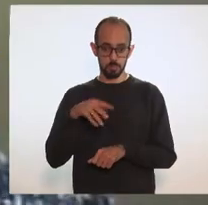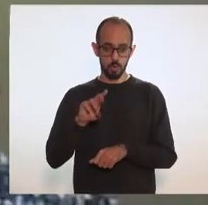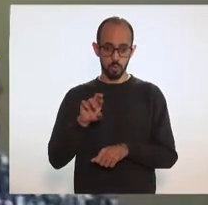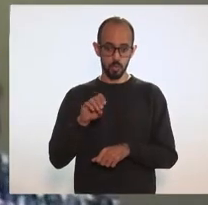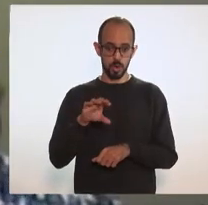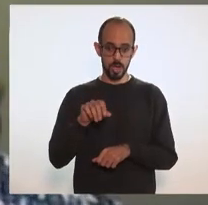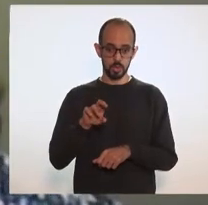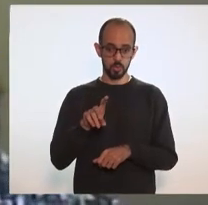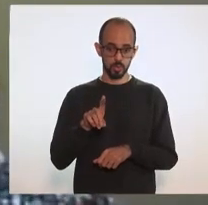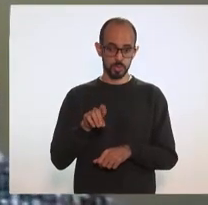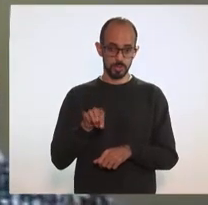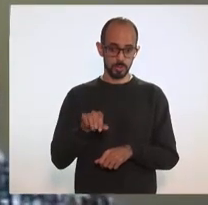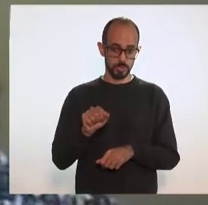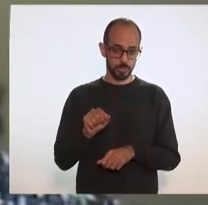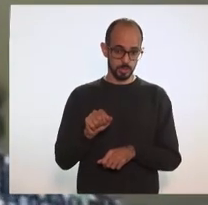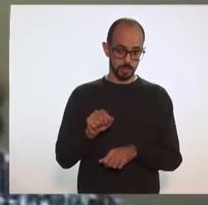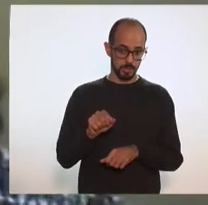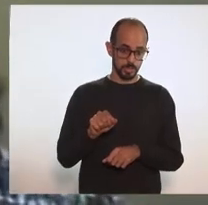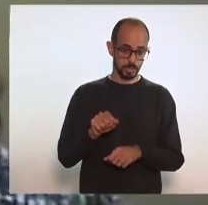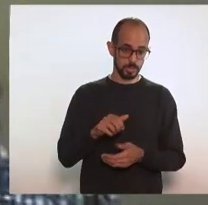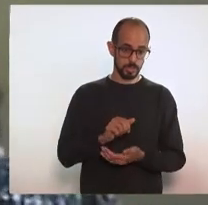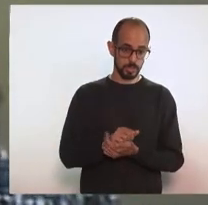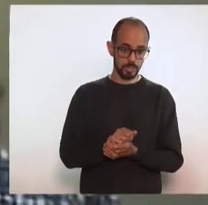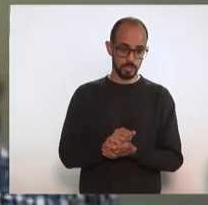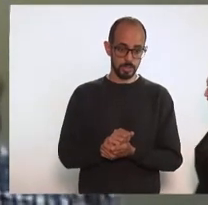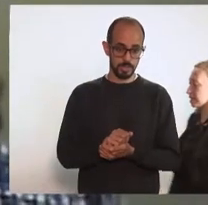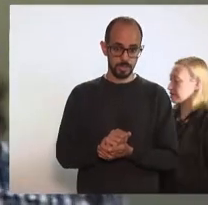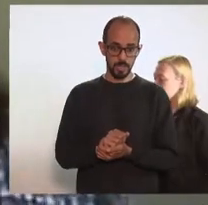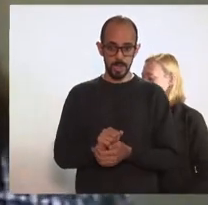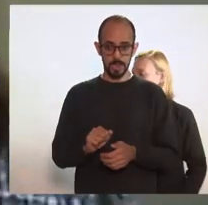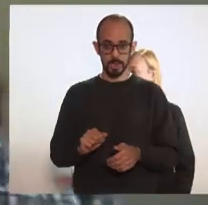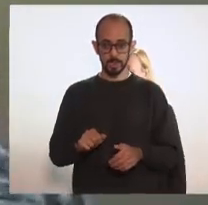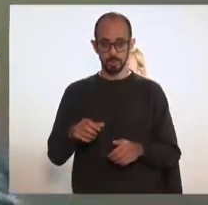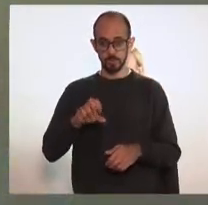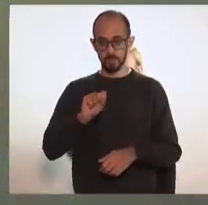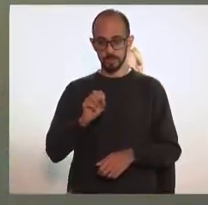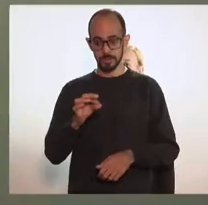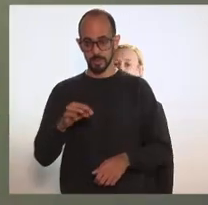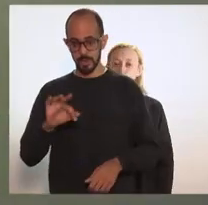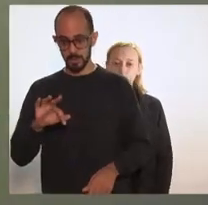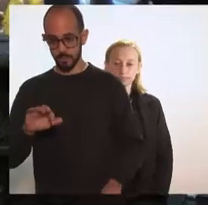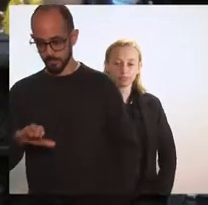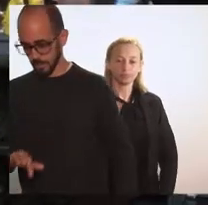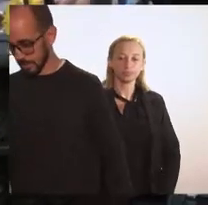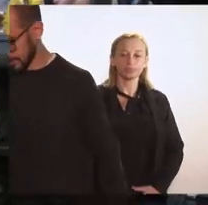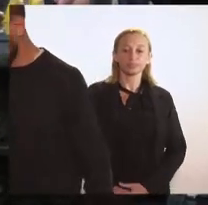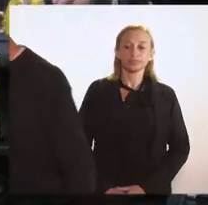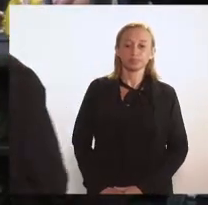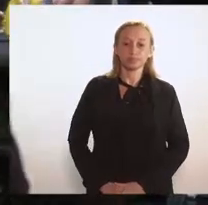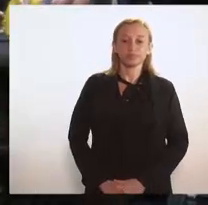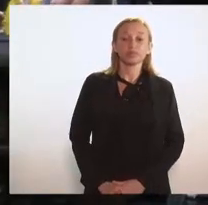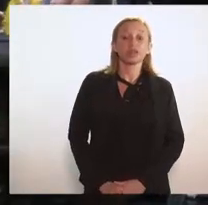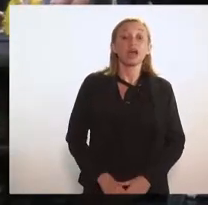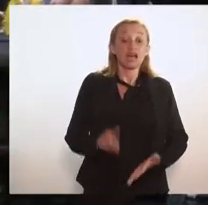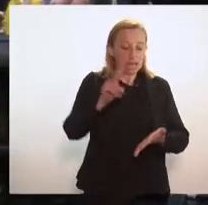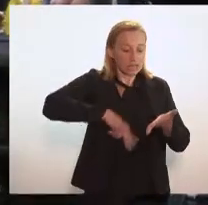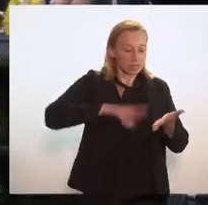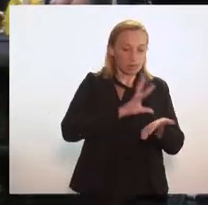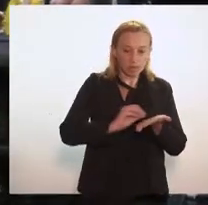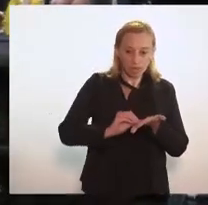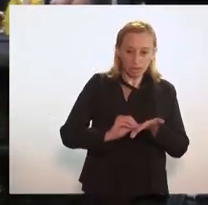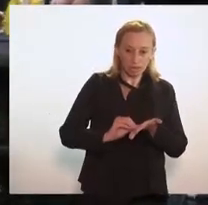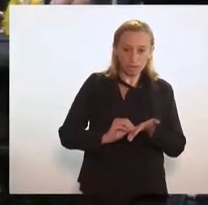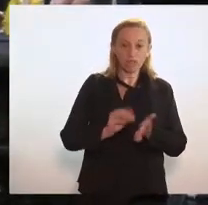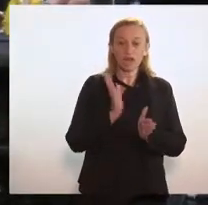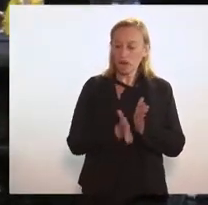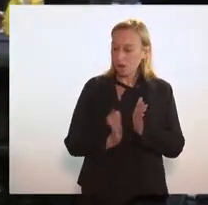interposto o recurso extraordinário STF Obrigado Ok lida e aprovada